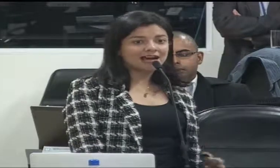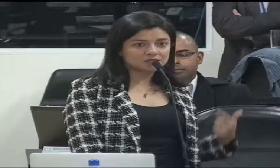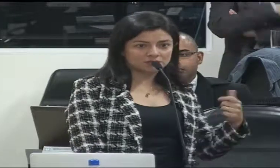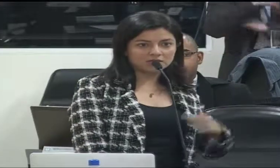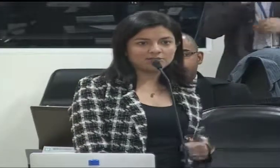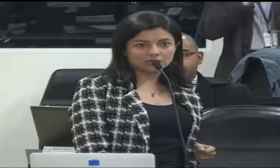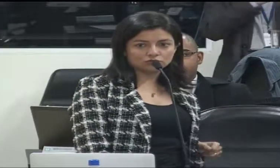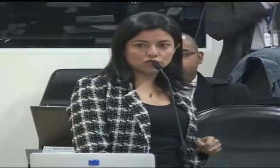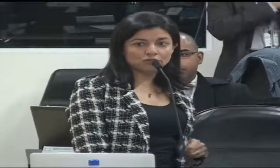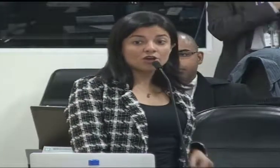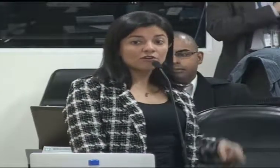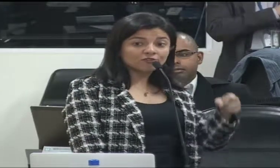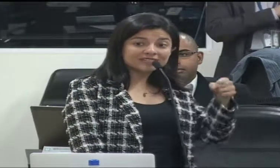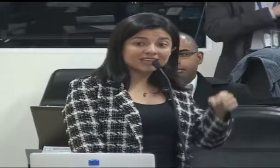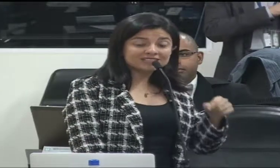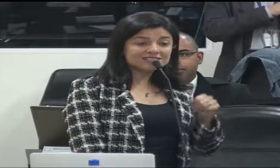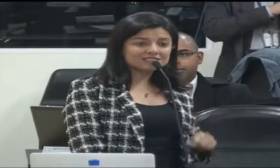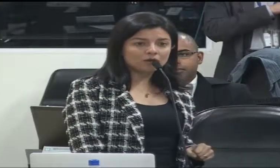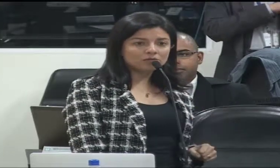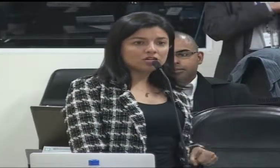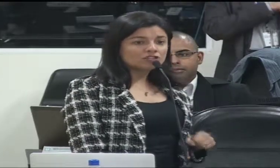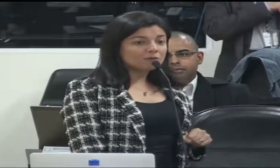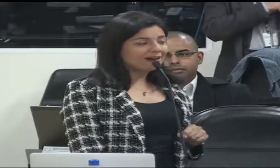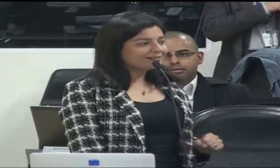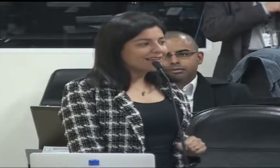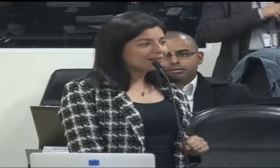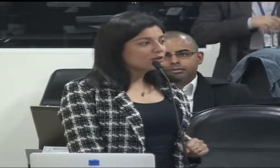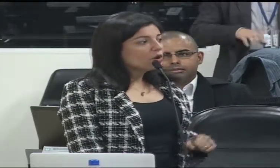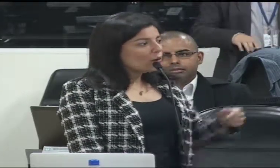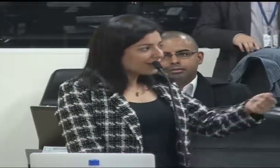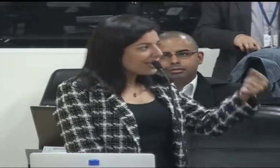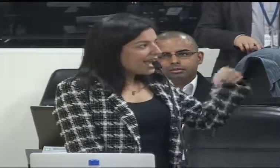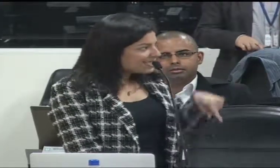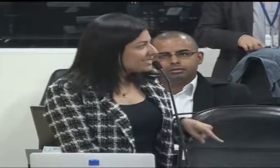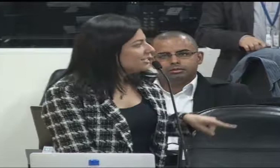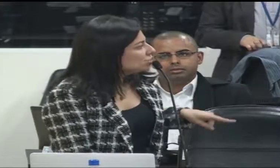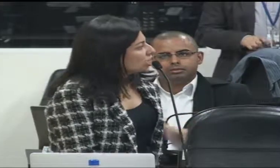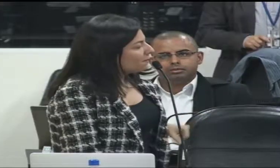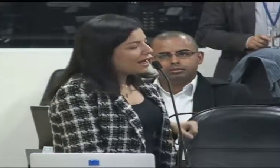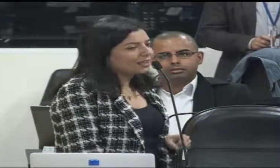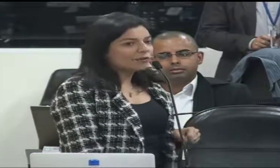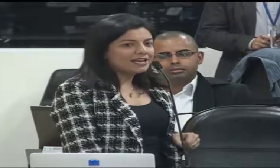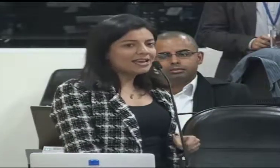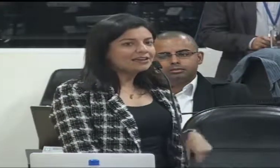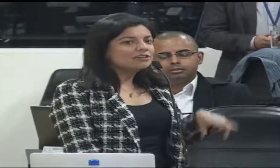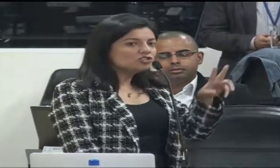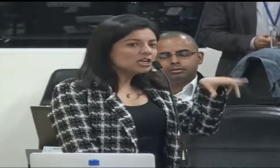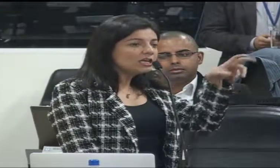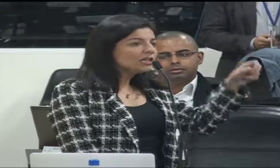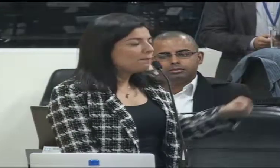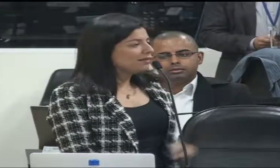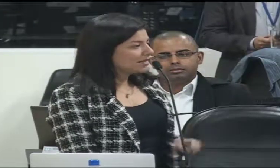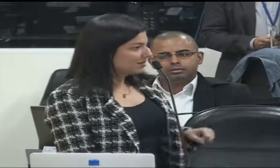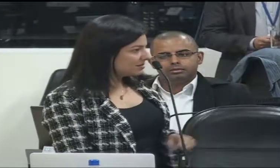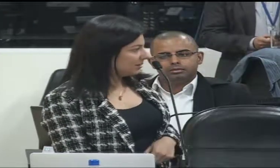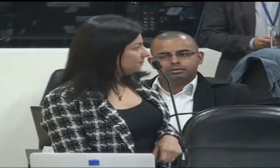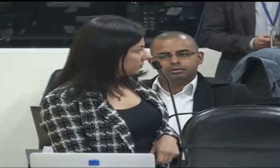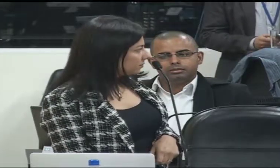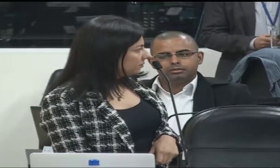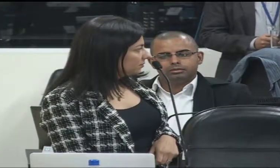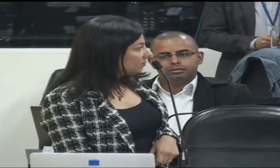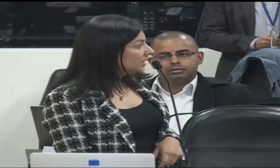entre aspas ao executivo, fiz questão de manter o que é sim chamado aí de